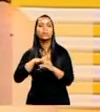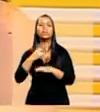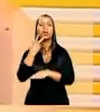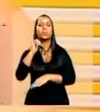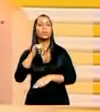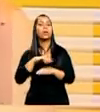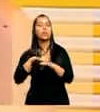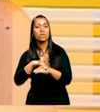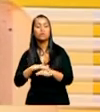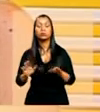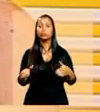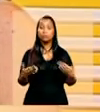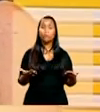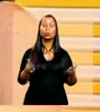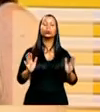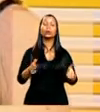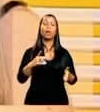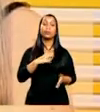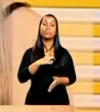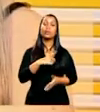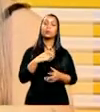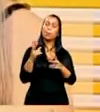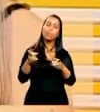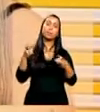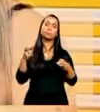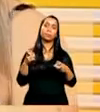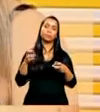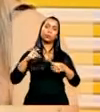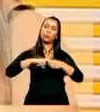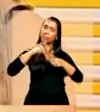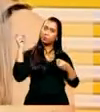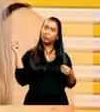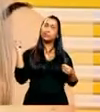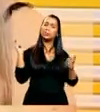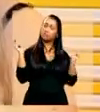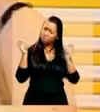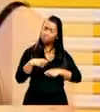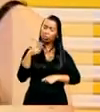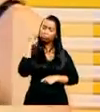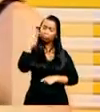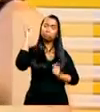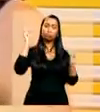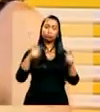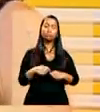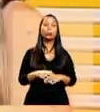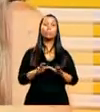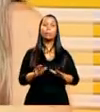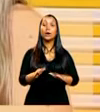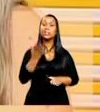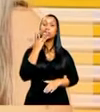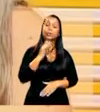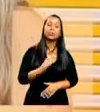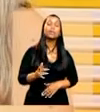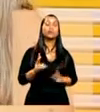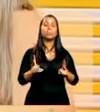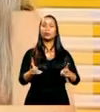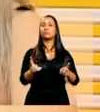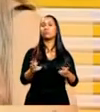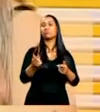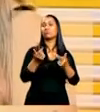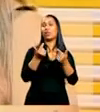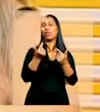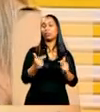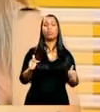o pai. E, então, ela já tem uma percepção independente, ela já é capaz. Mas mesmo a criança que ela